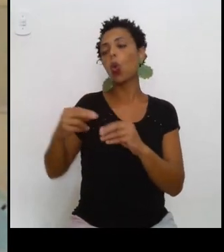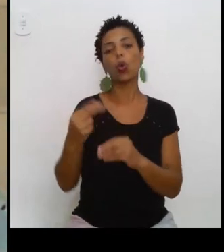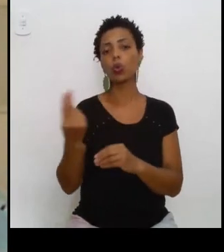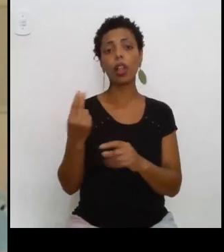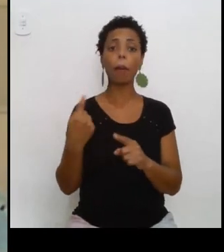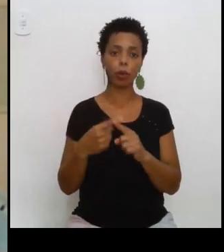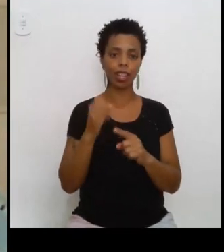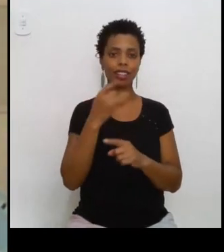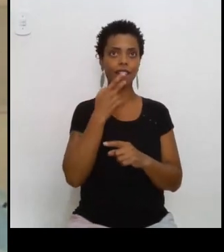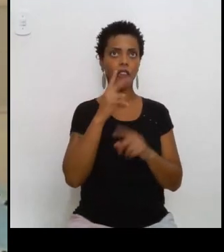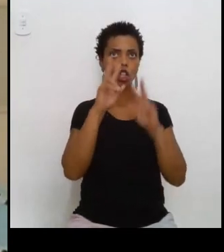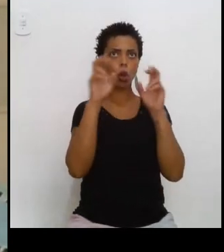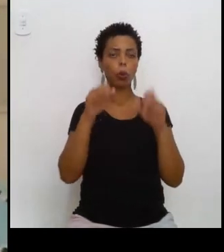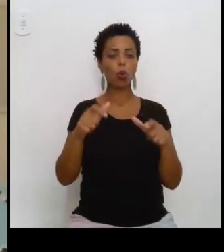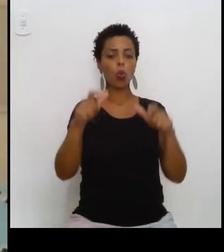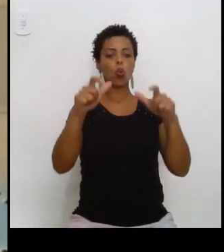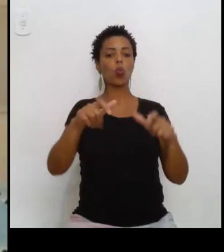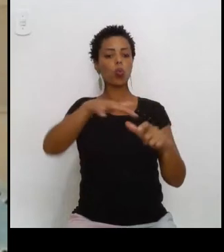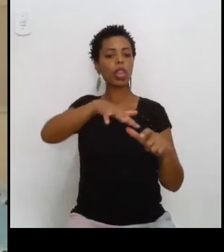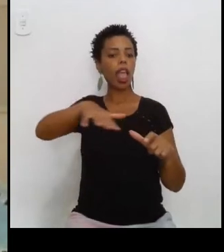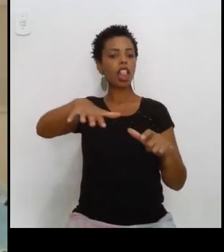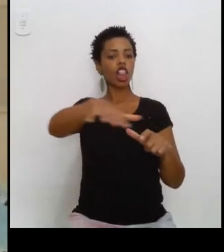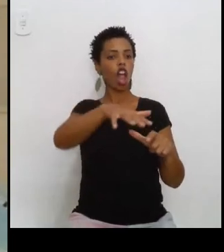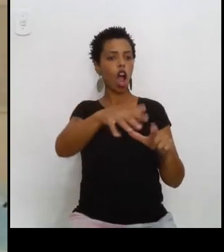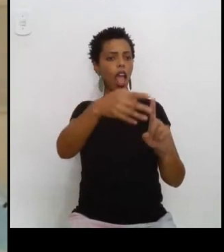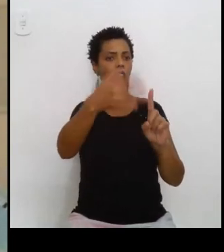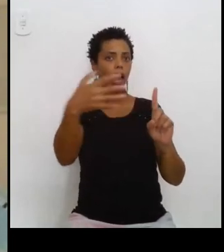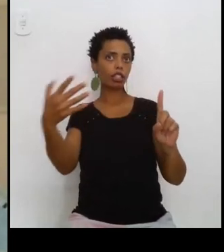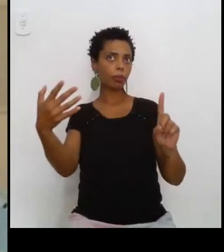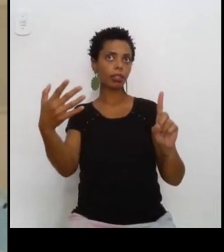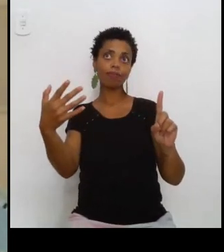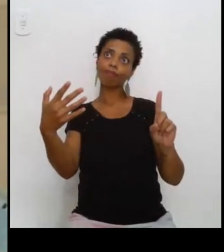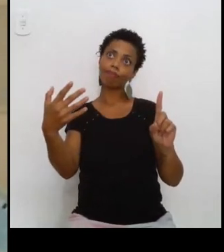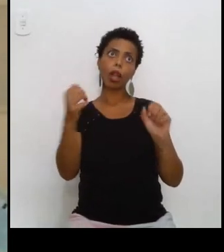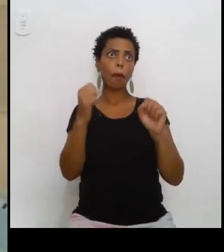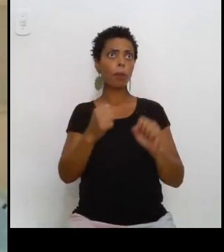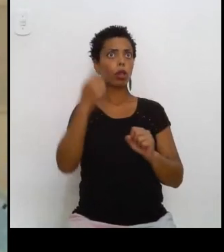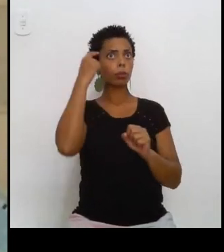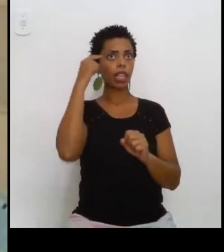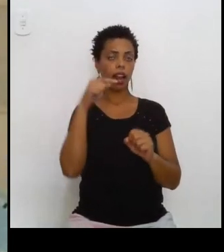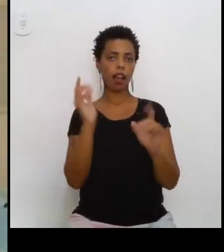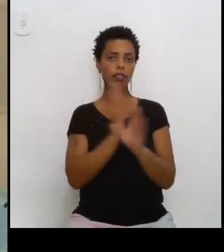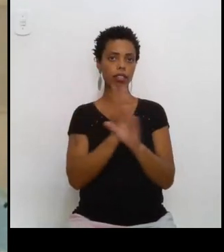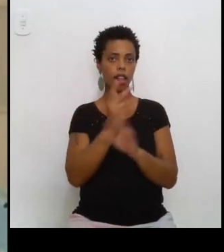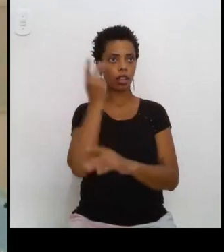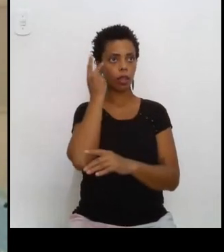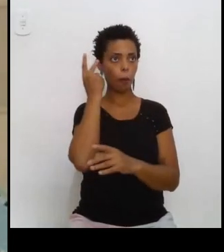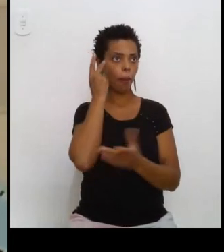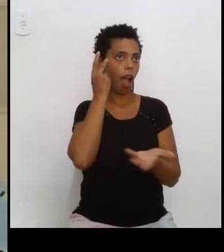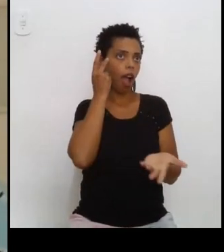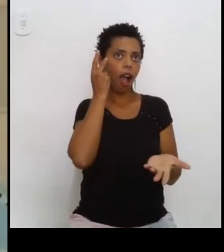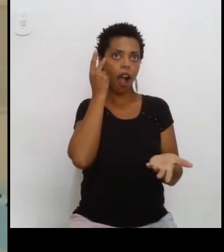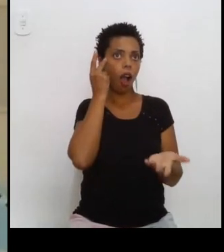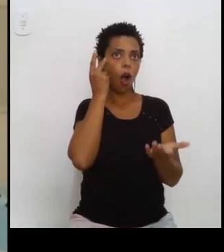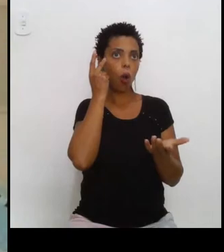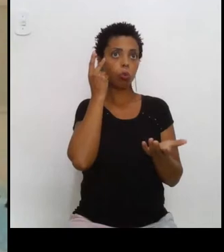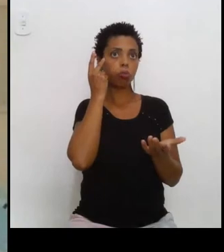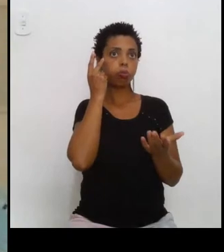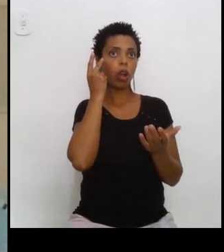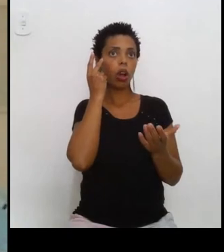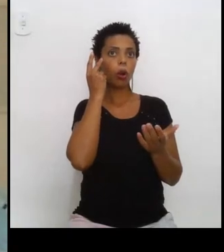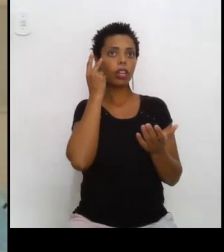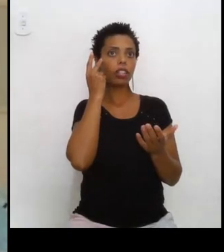de bebê eu posso até falar sei lá e pensar na cidade de São Paulo a gente pode pensar na Anhangabaú no